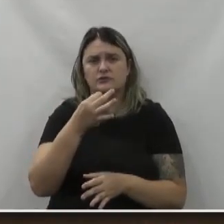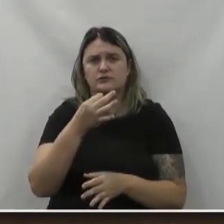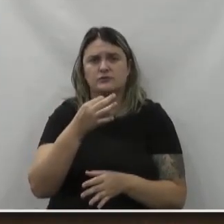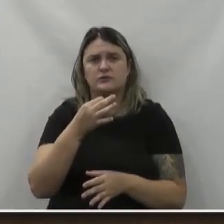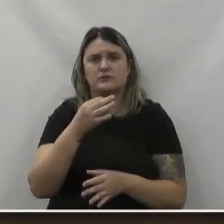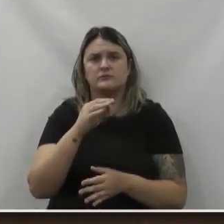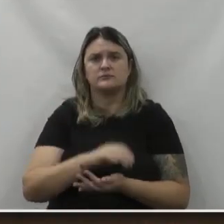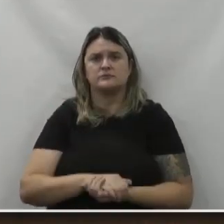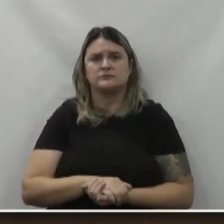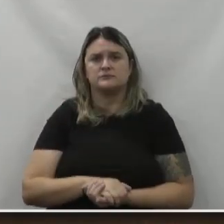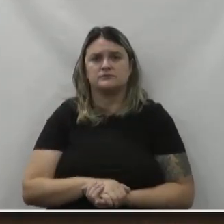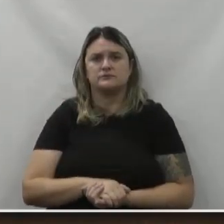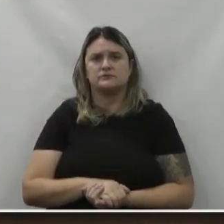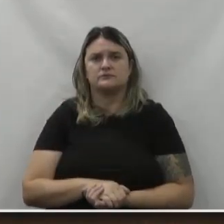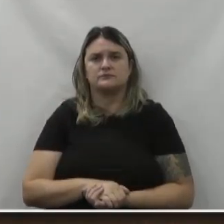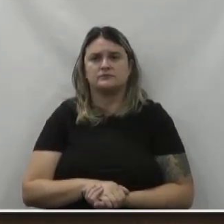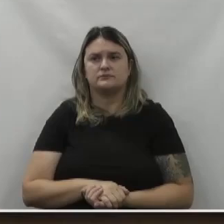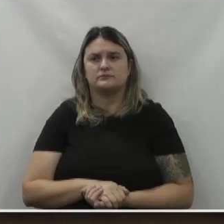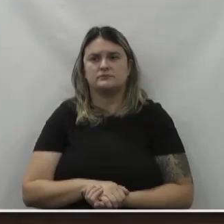PP. Obrigado.